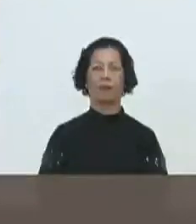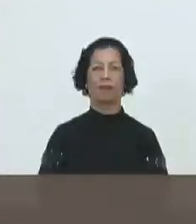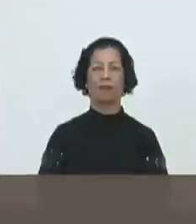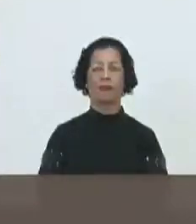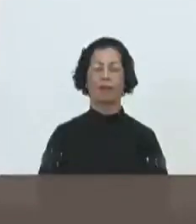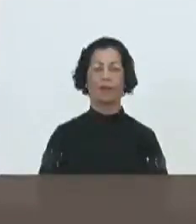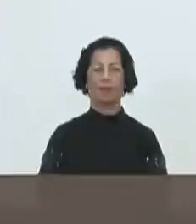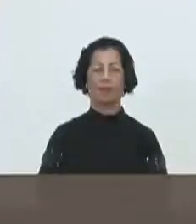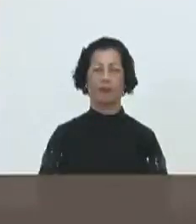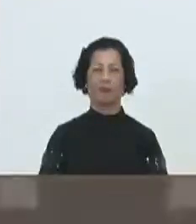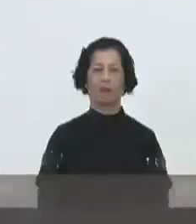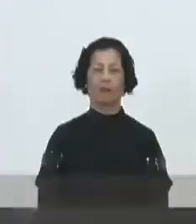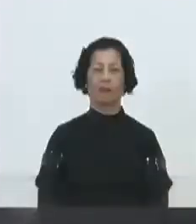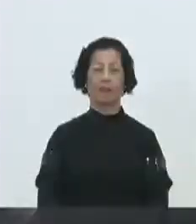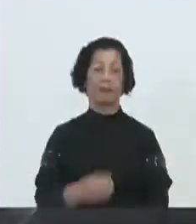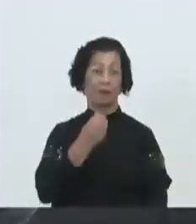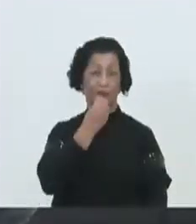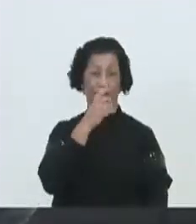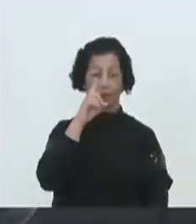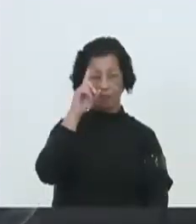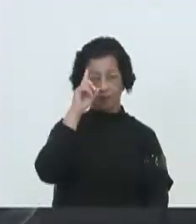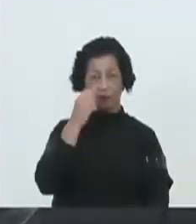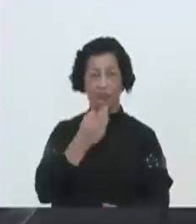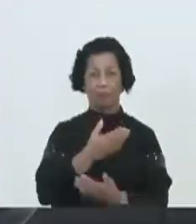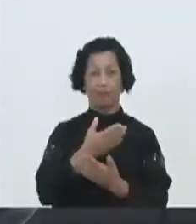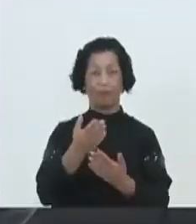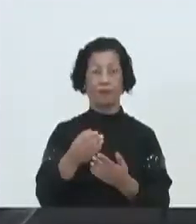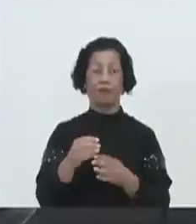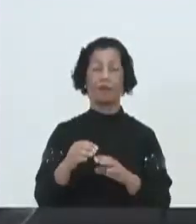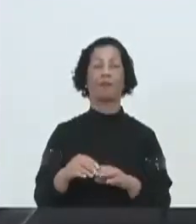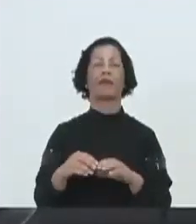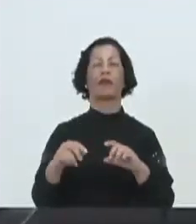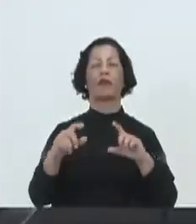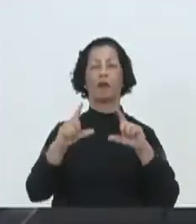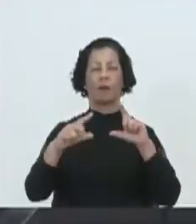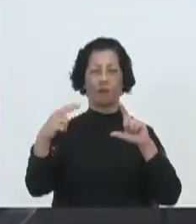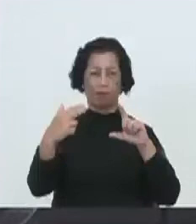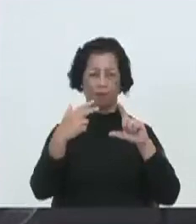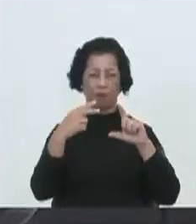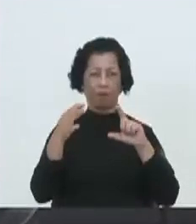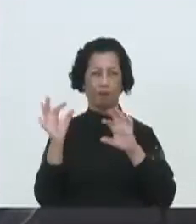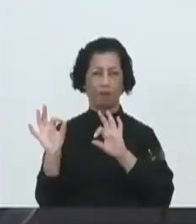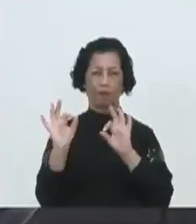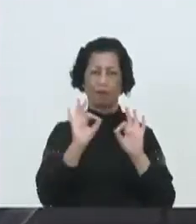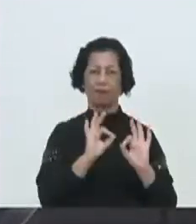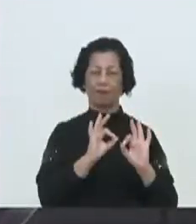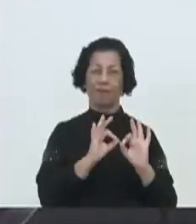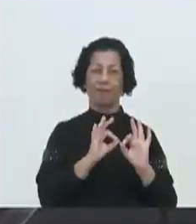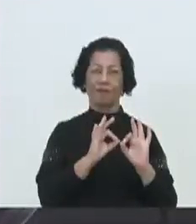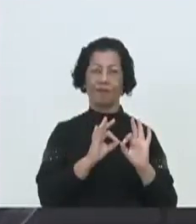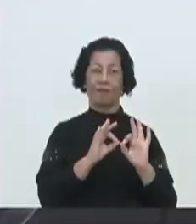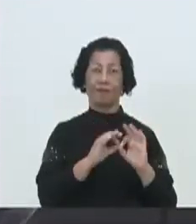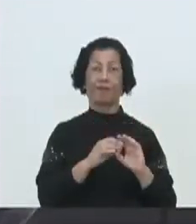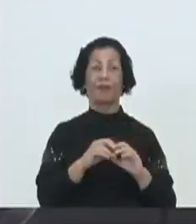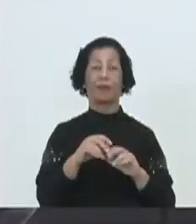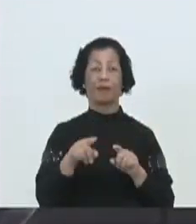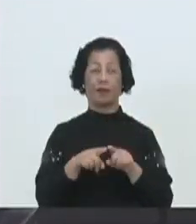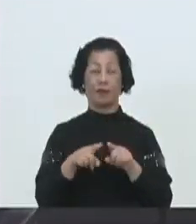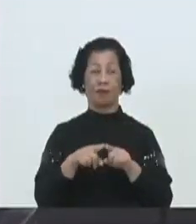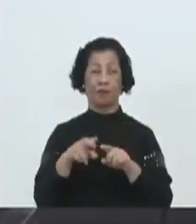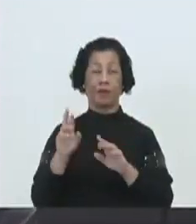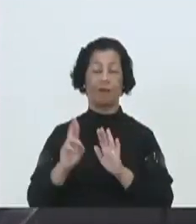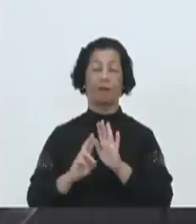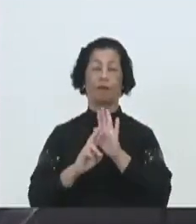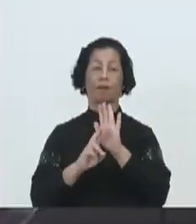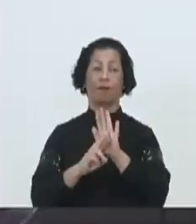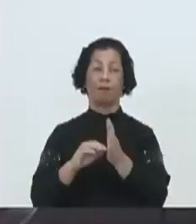Janete Bom dia a todos que nos assistem a ao representante do secretário